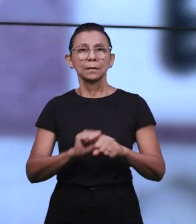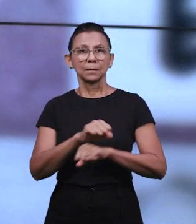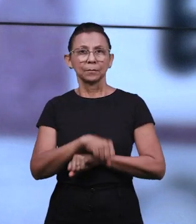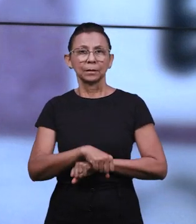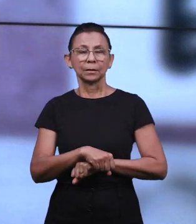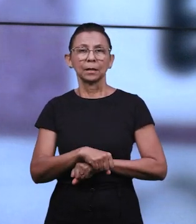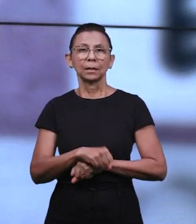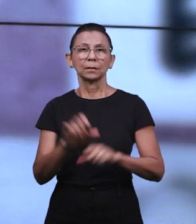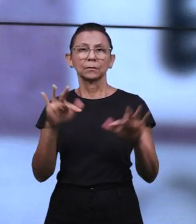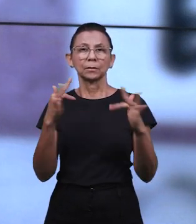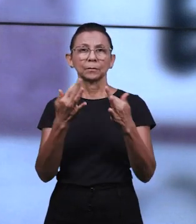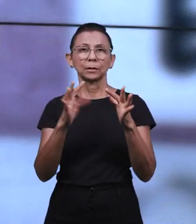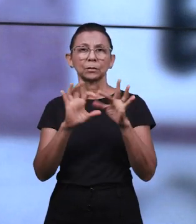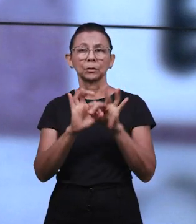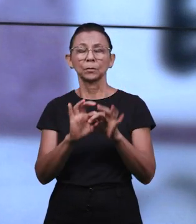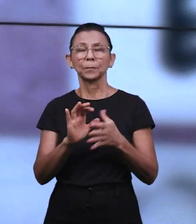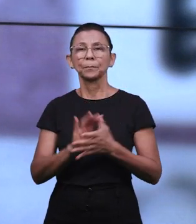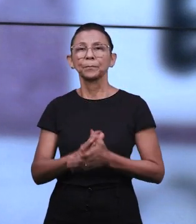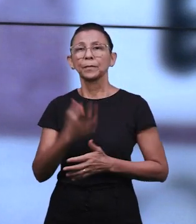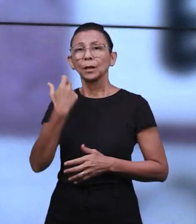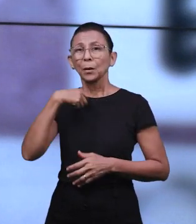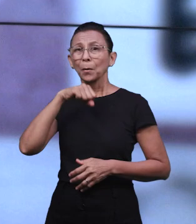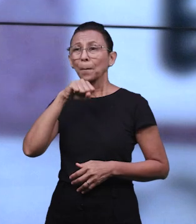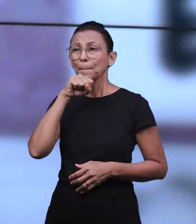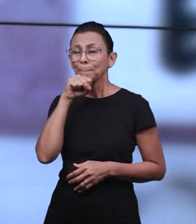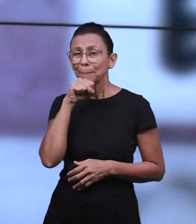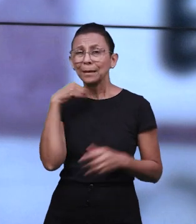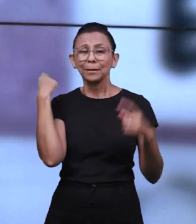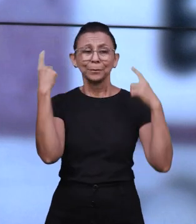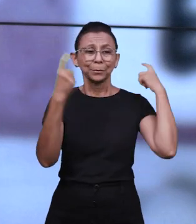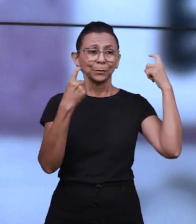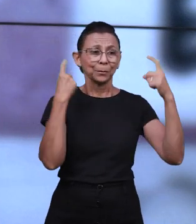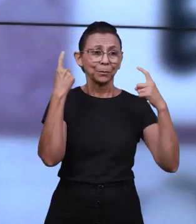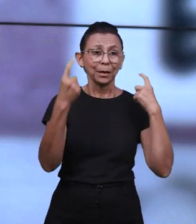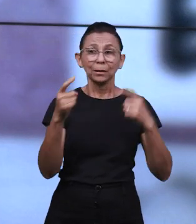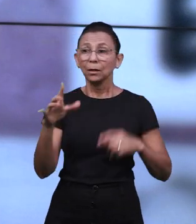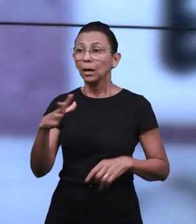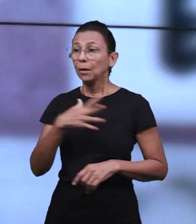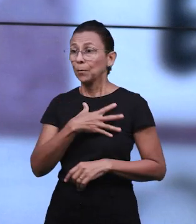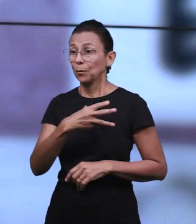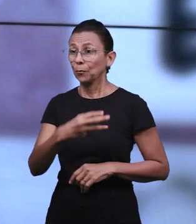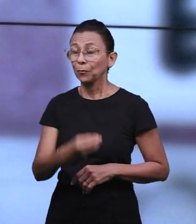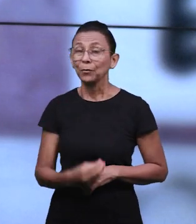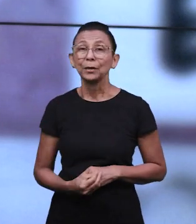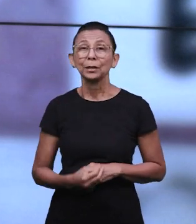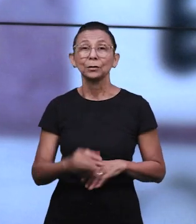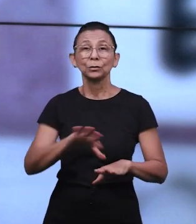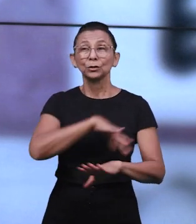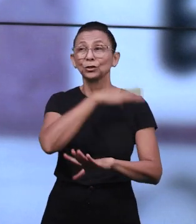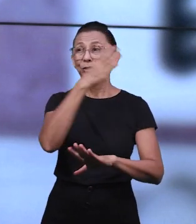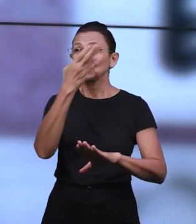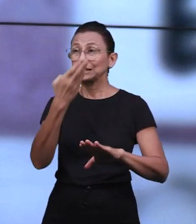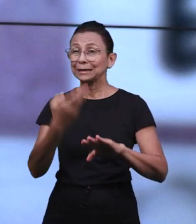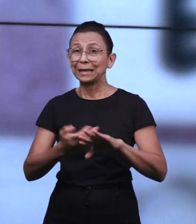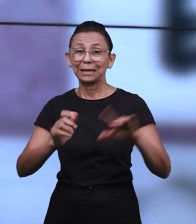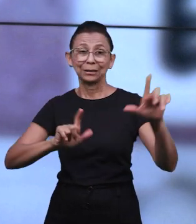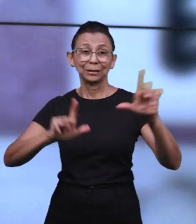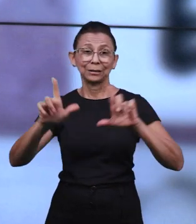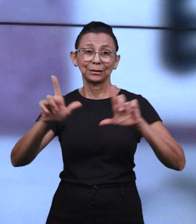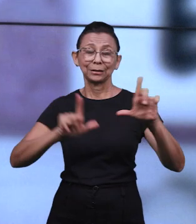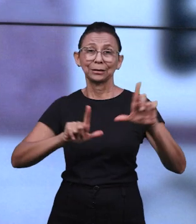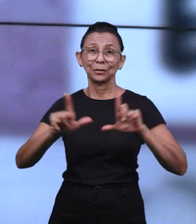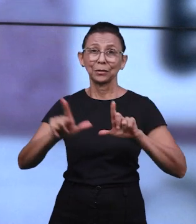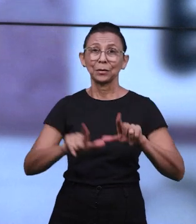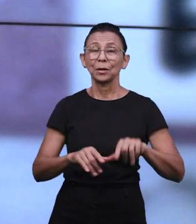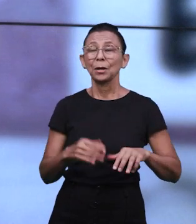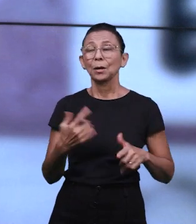procurou muito aflito pelo uso excessivo que seus filhos têm feito das telas. Durante o dia, eles ficam com a cuidadora